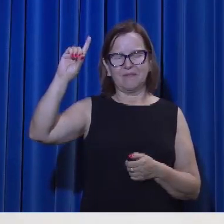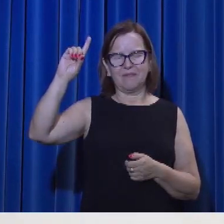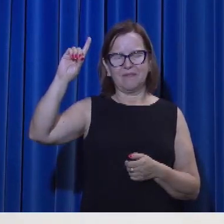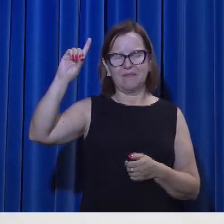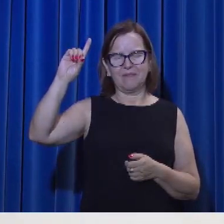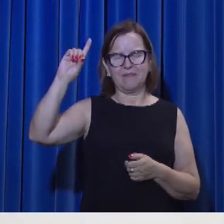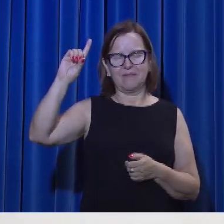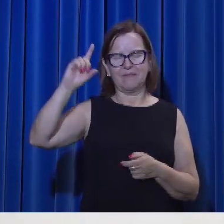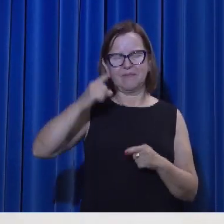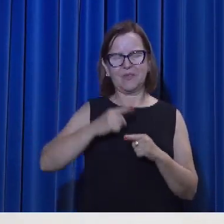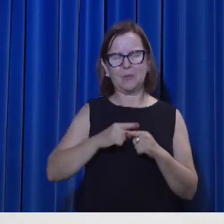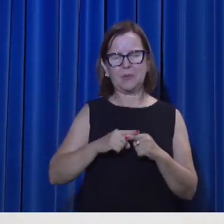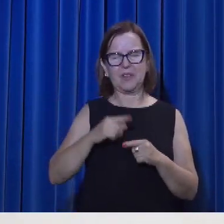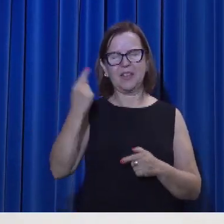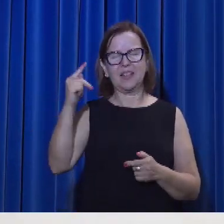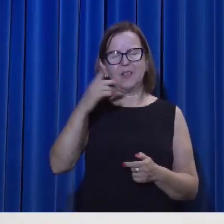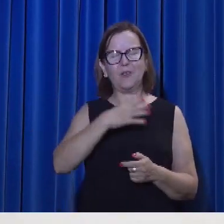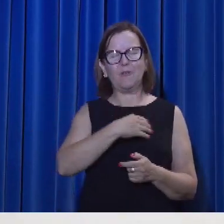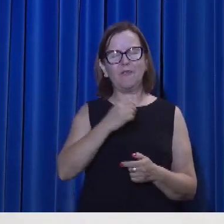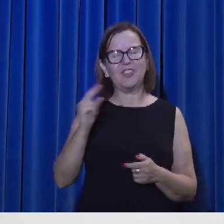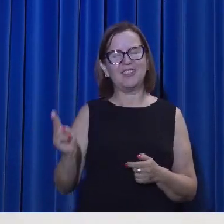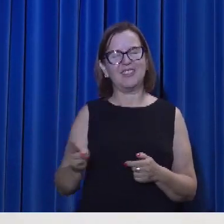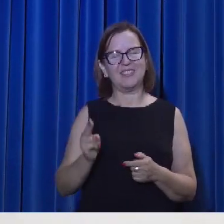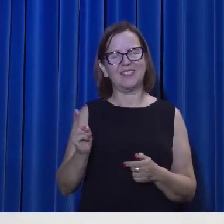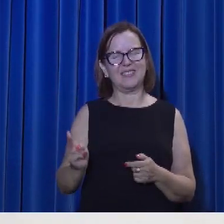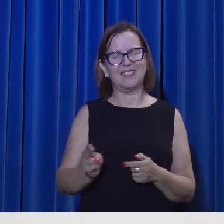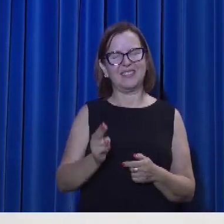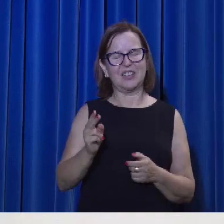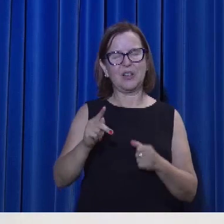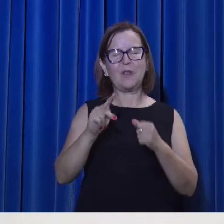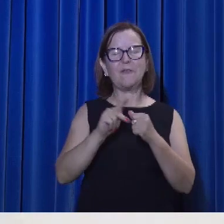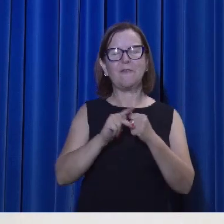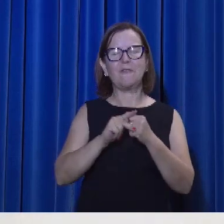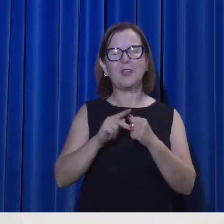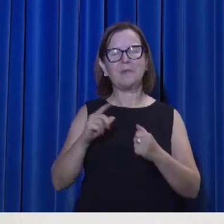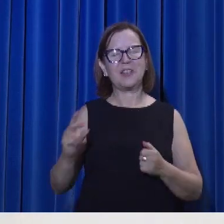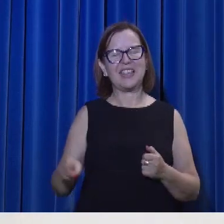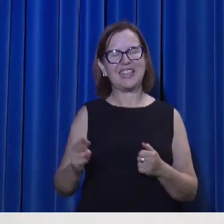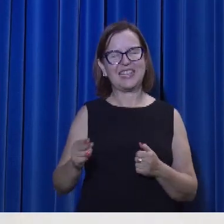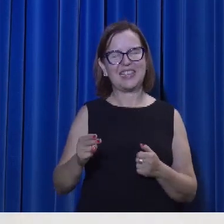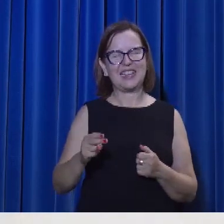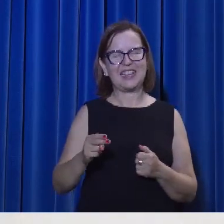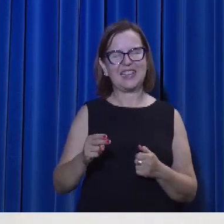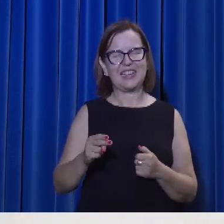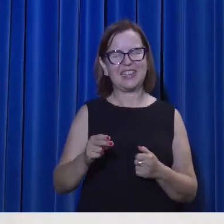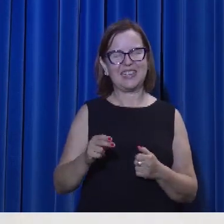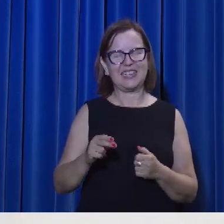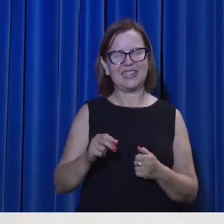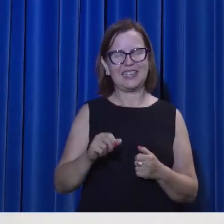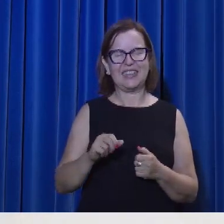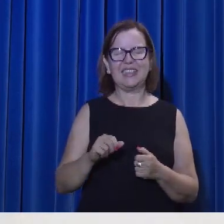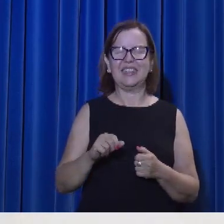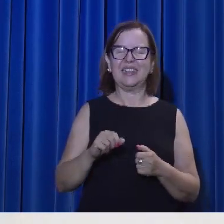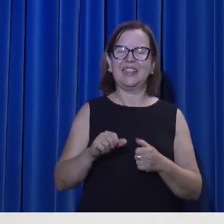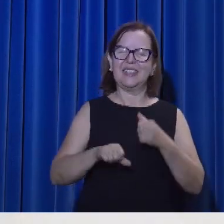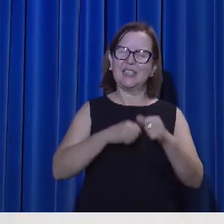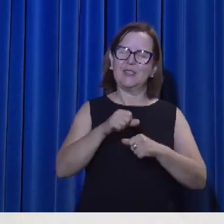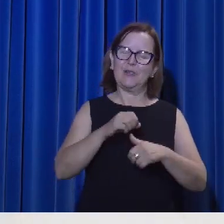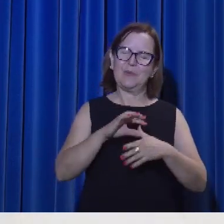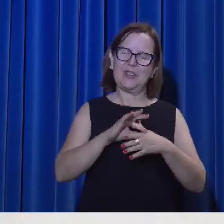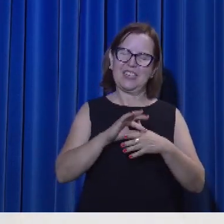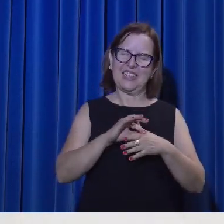porque o Teu Filho eterno, o Verbo eterno, se fez carne e habitou